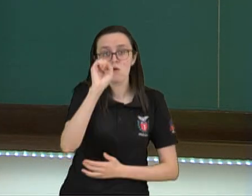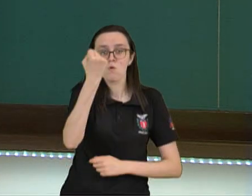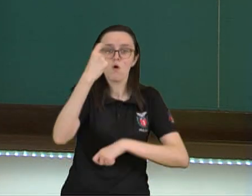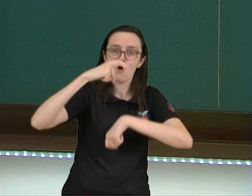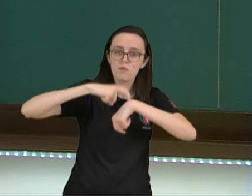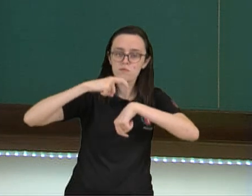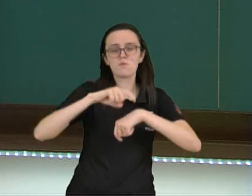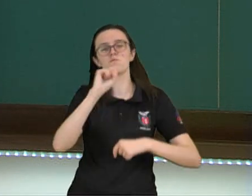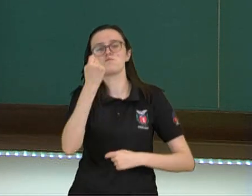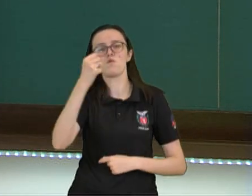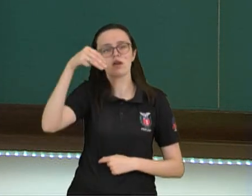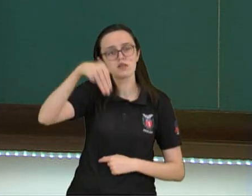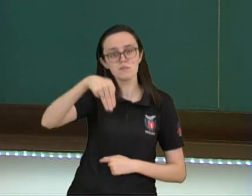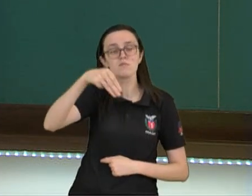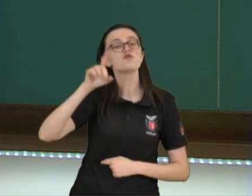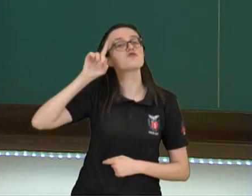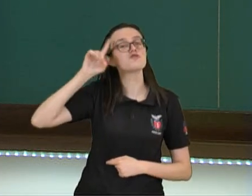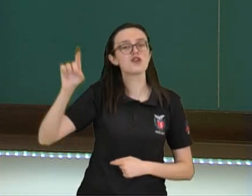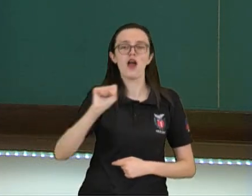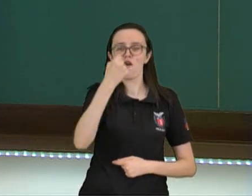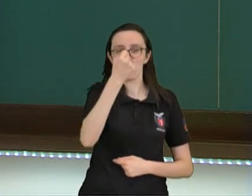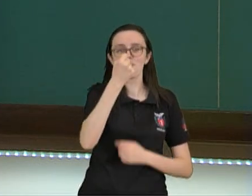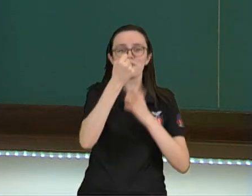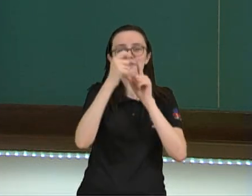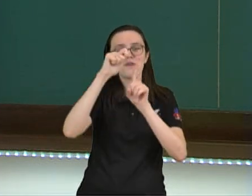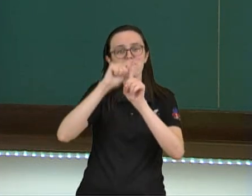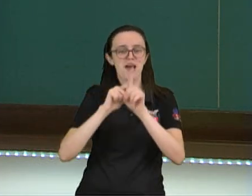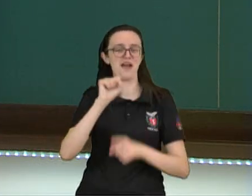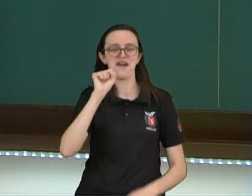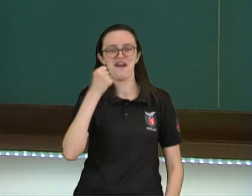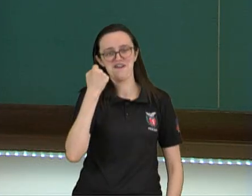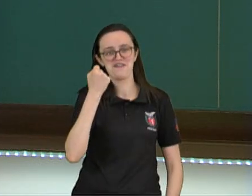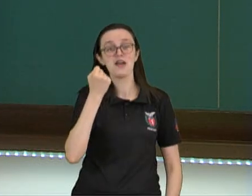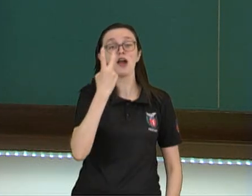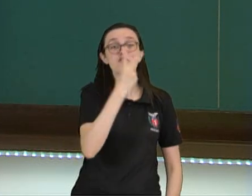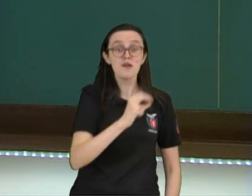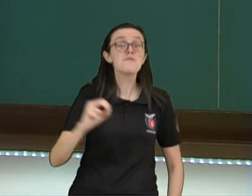horas e 8 minutos do dia 8 do mês 8 do